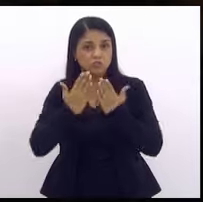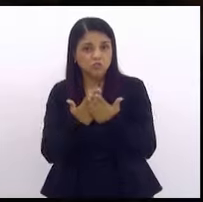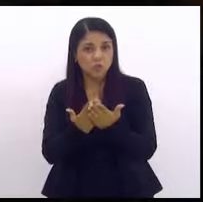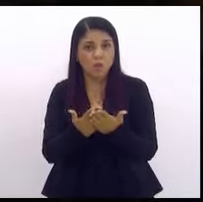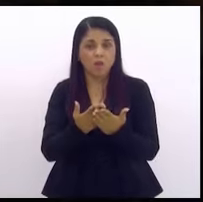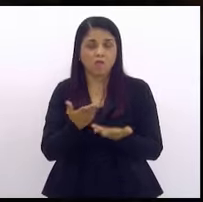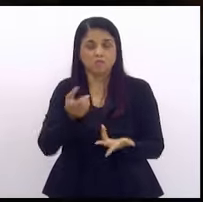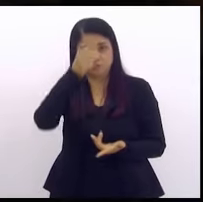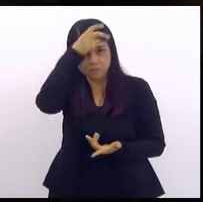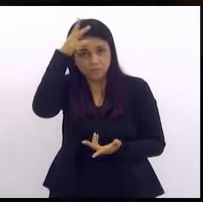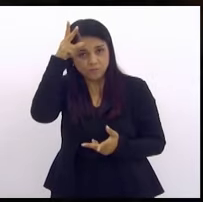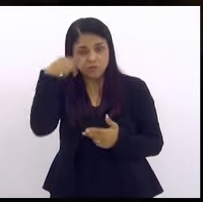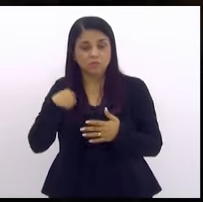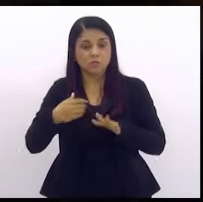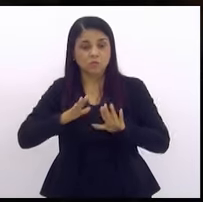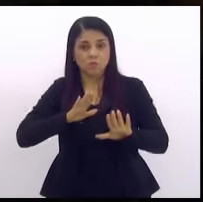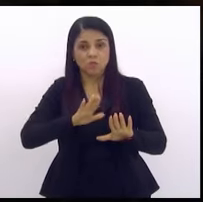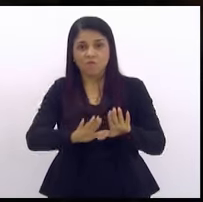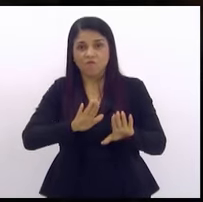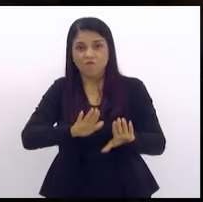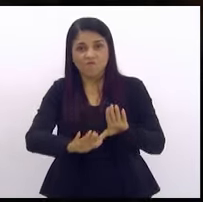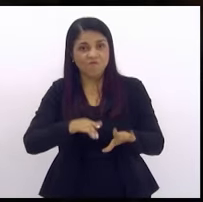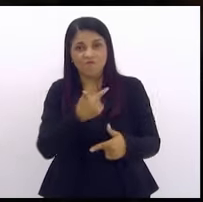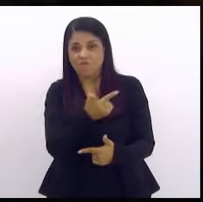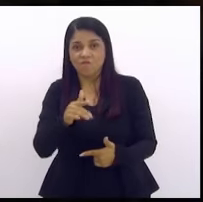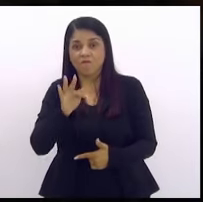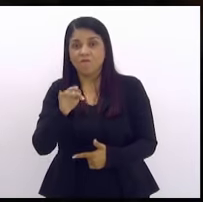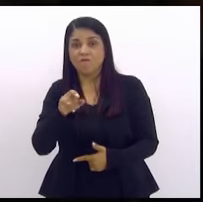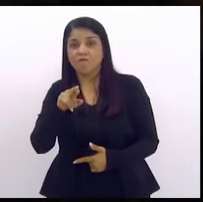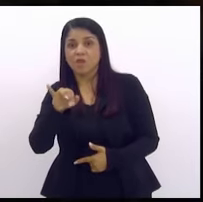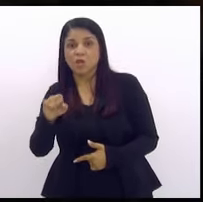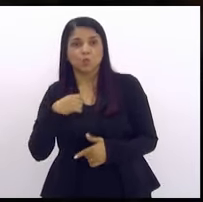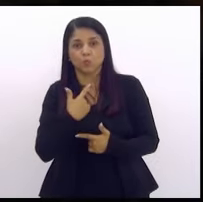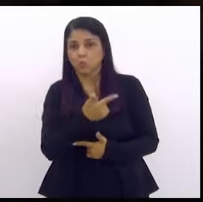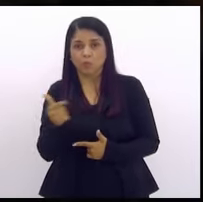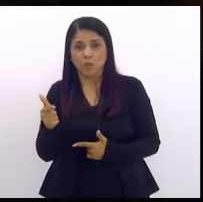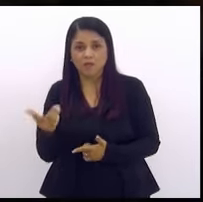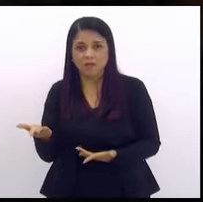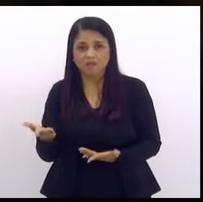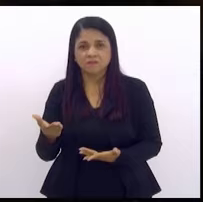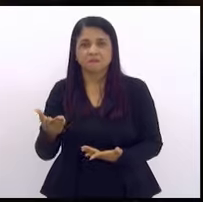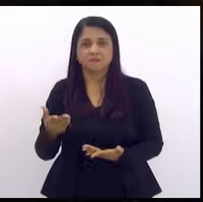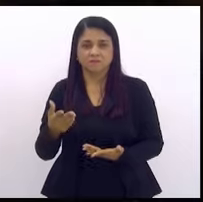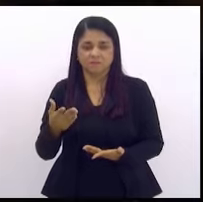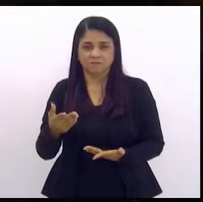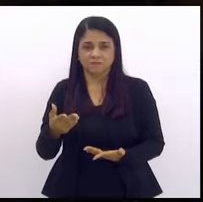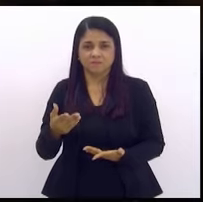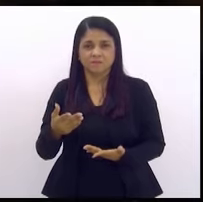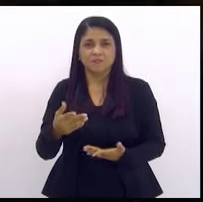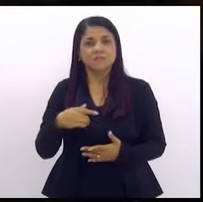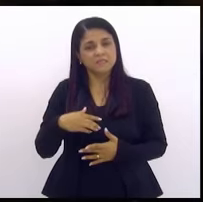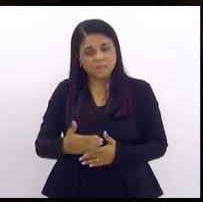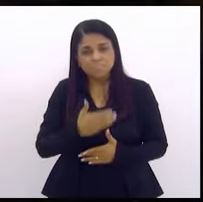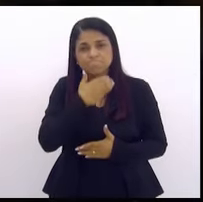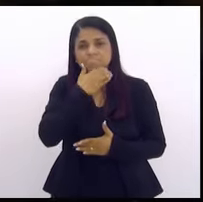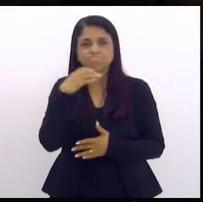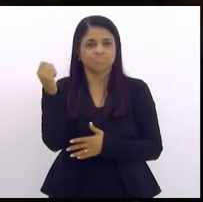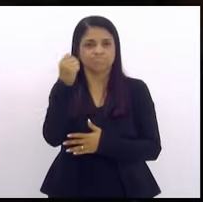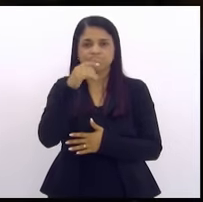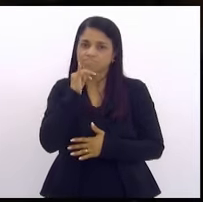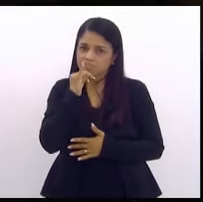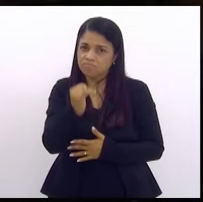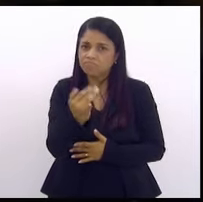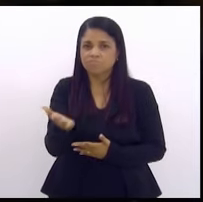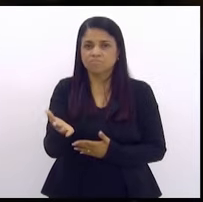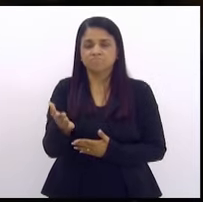carro desgovernado sem freio, porque essa é a realidade do nosso transporte público. Então tem que decretar a calamidade pública no transporte